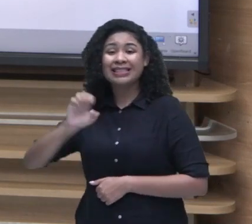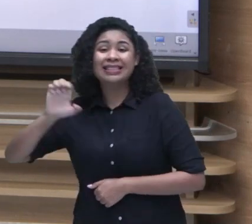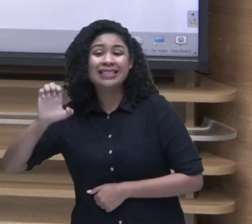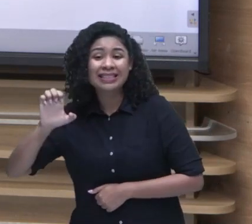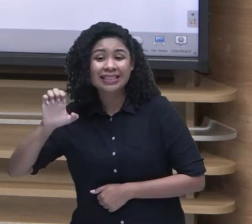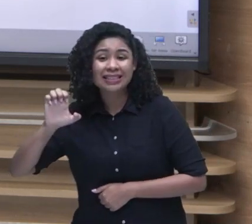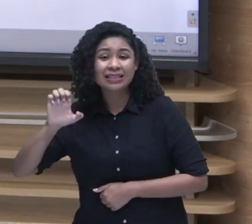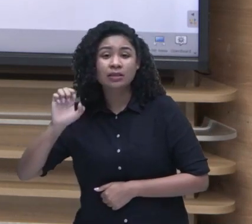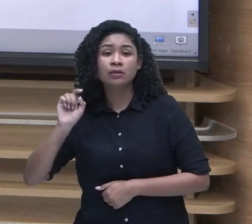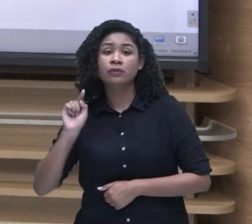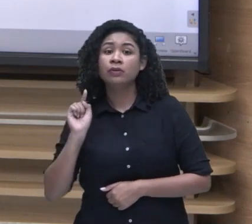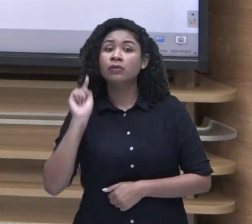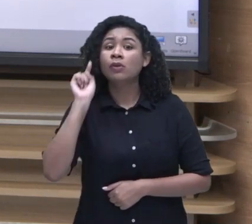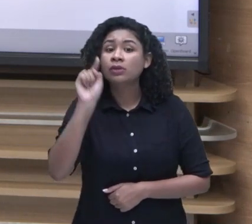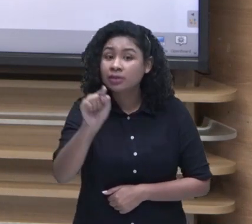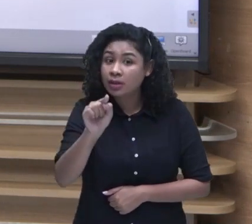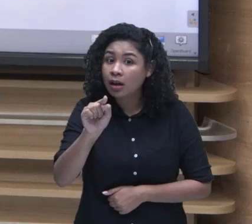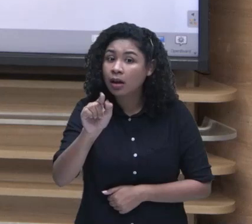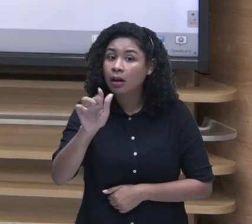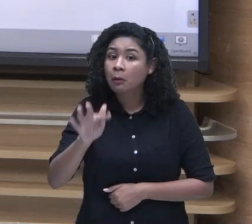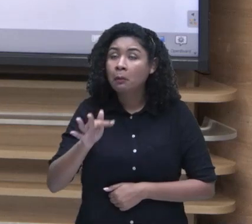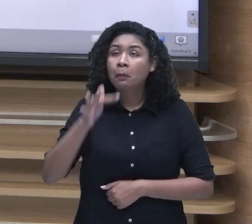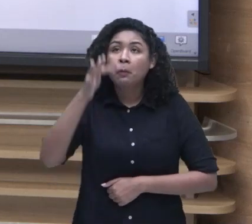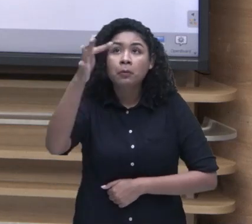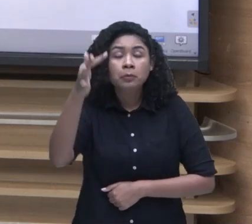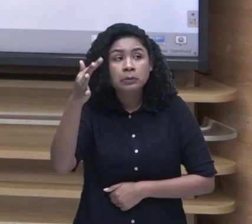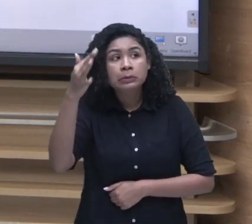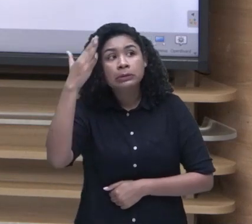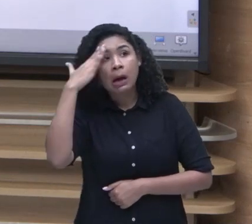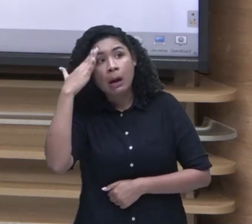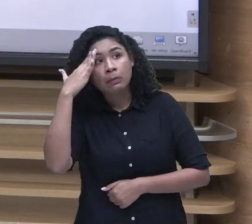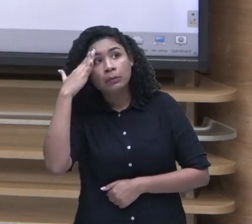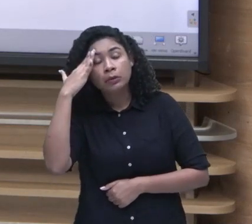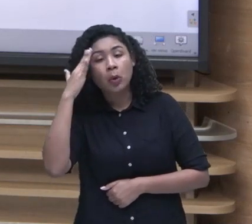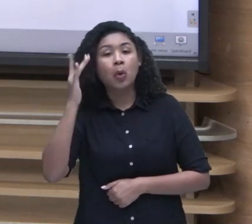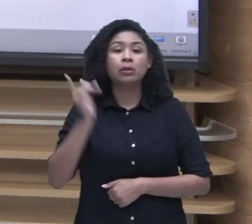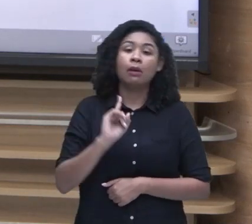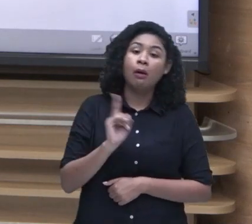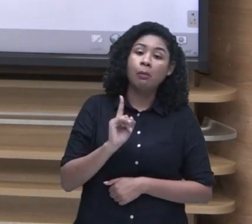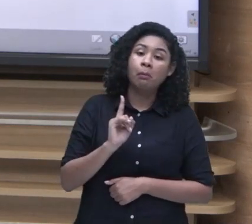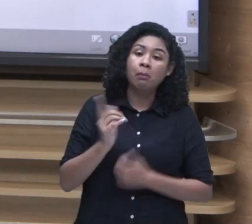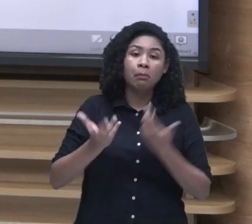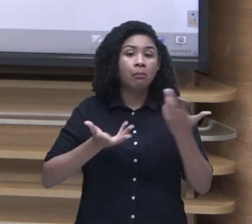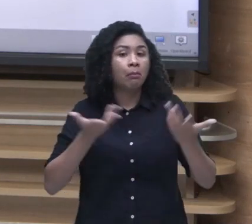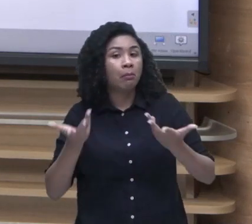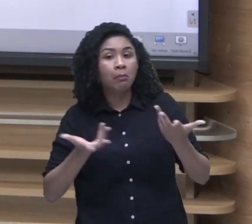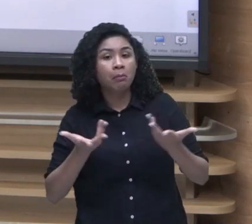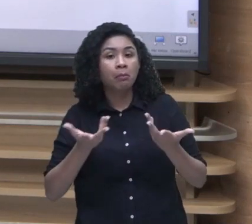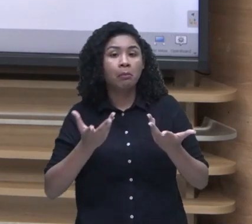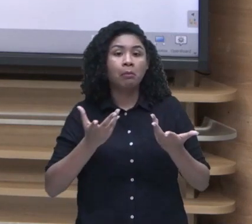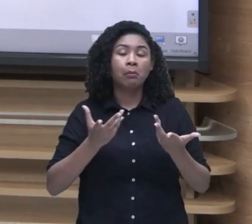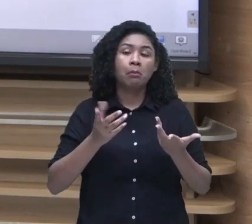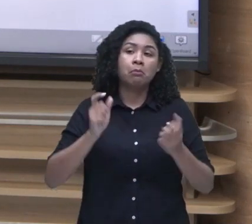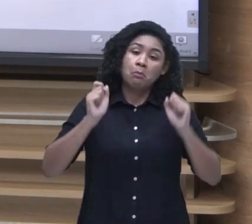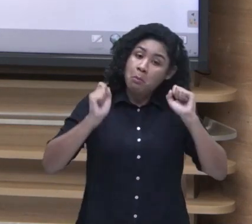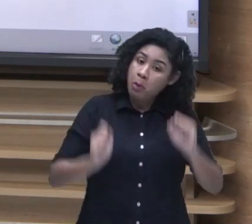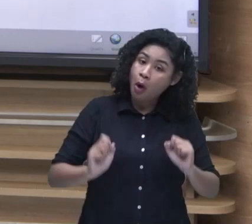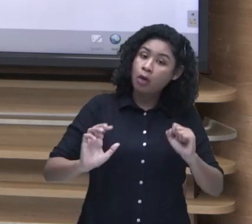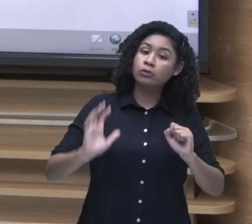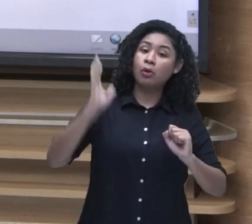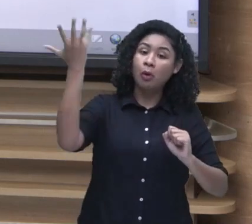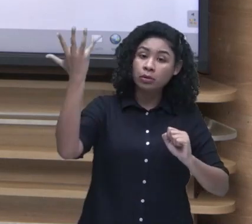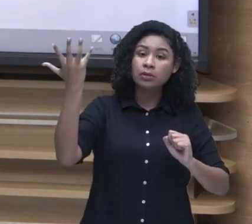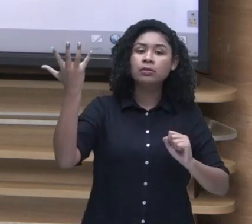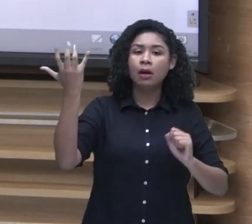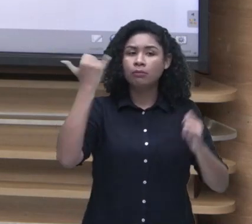né? Se você souber ou soubesse a verdade, poderia acontecer isso. Então, é